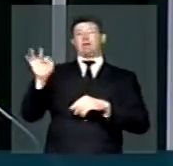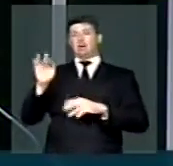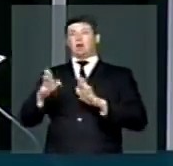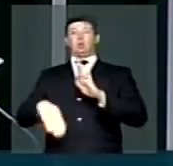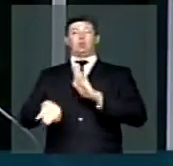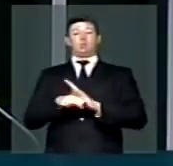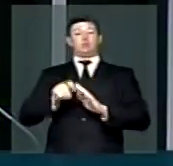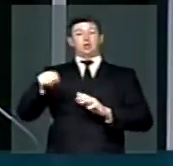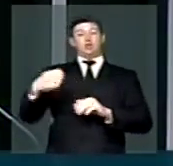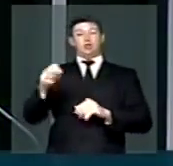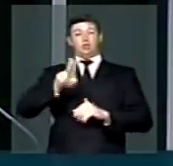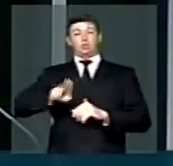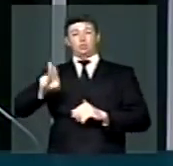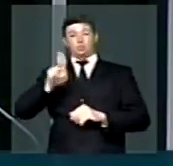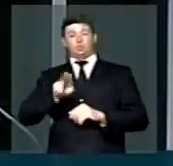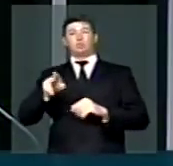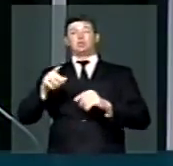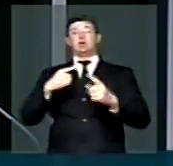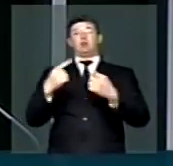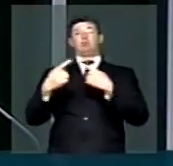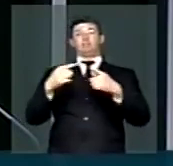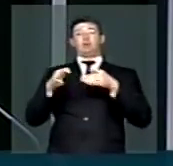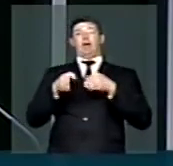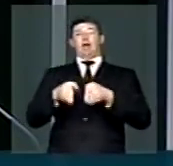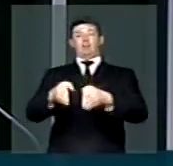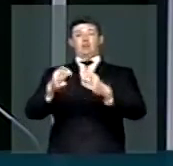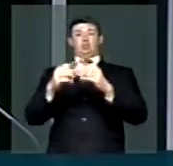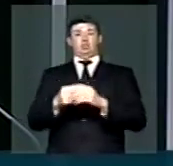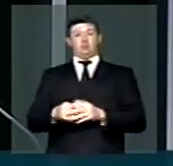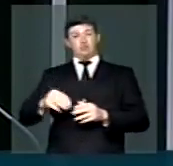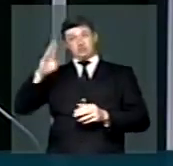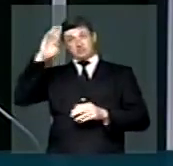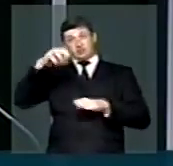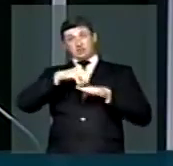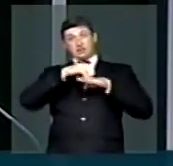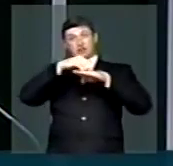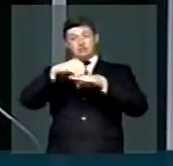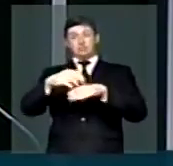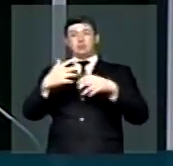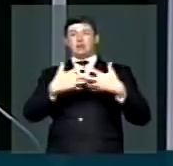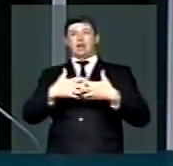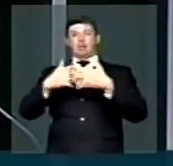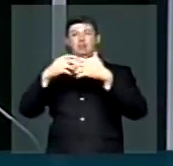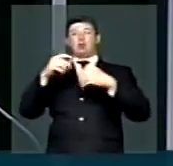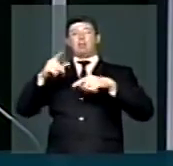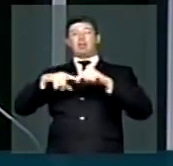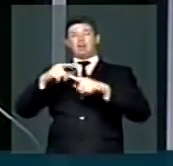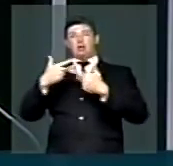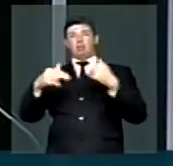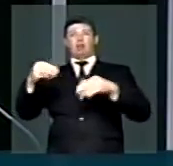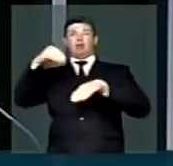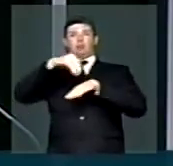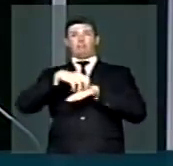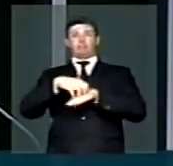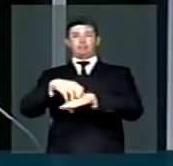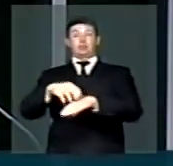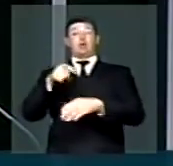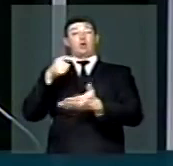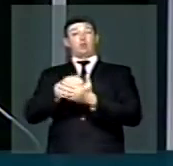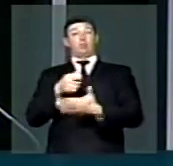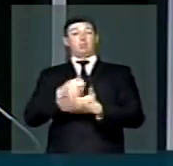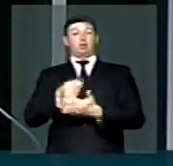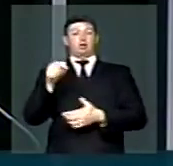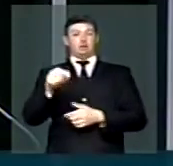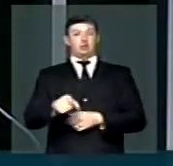os usuários da via, em especial os transportadores de carga. Essa obrigatoriedade